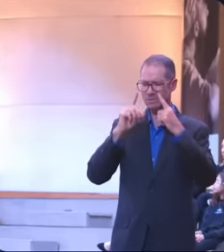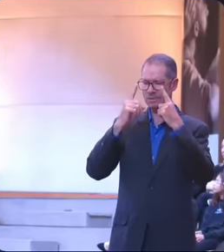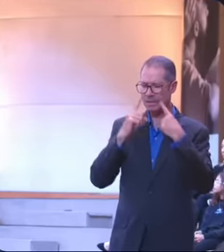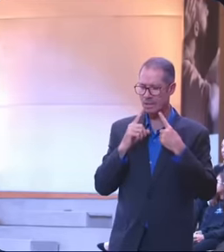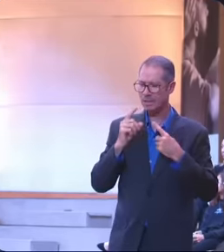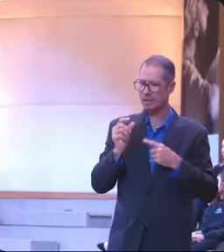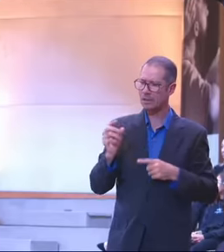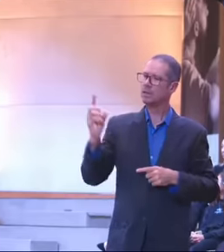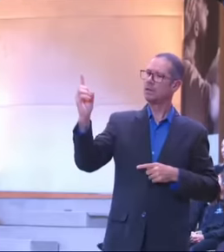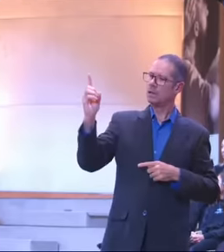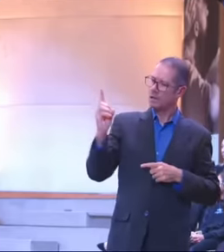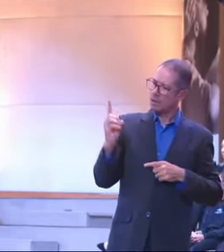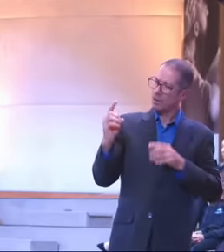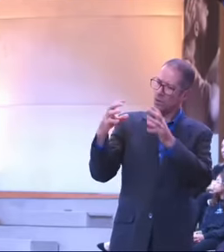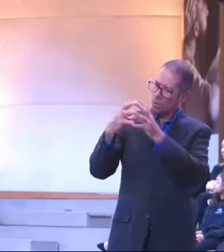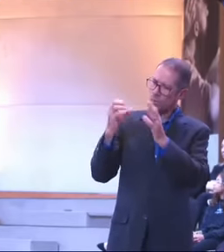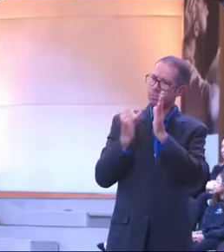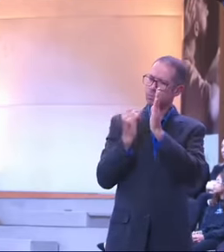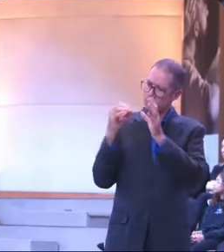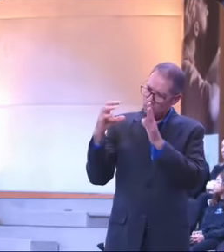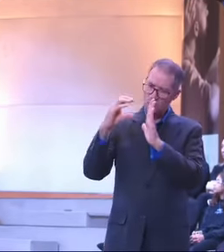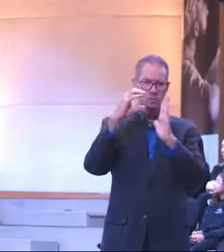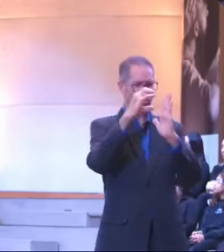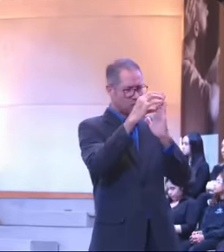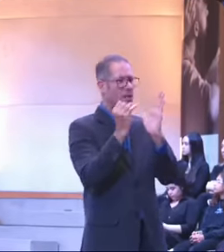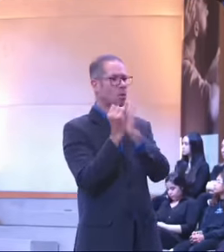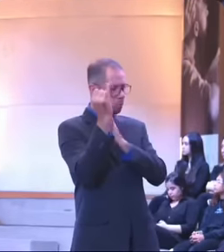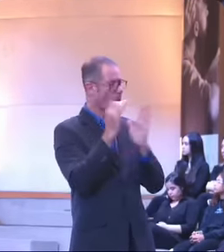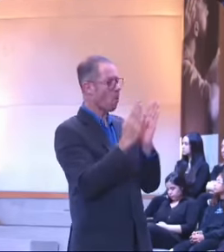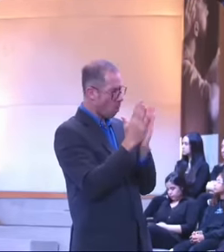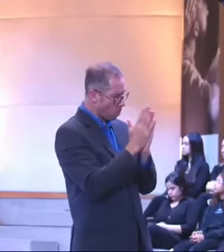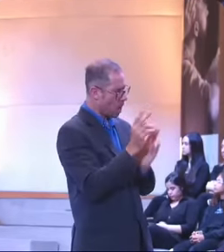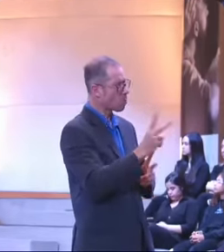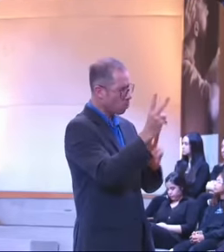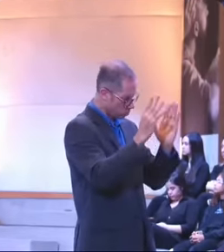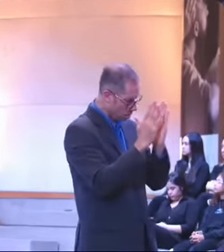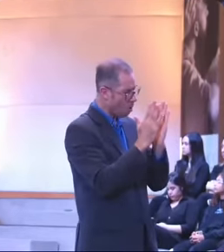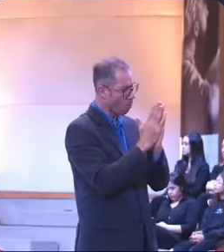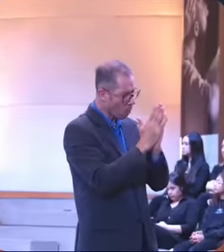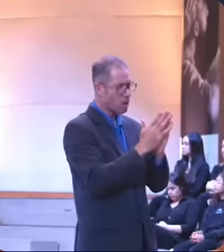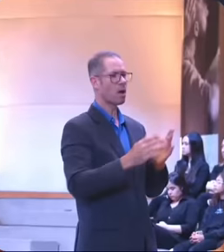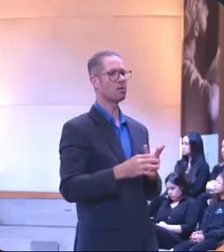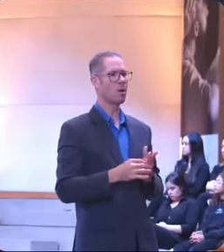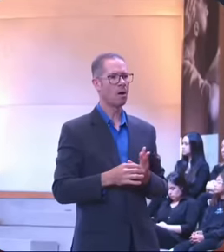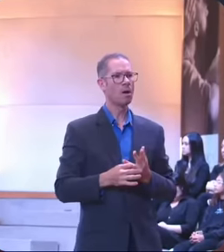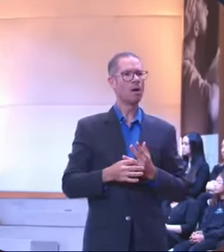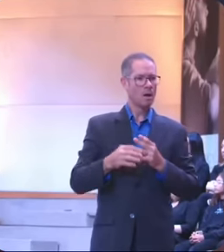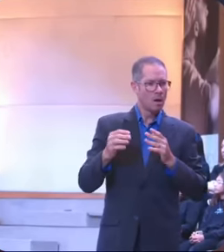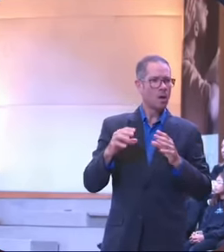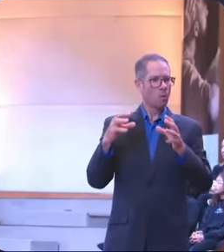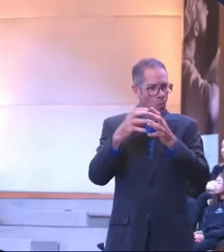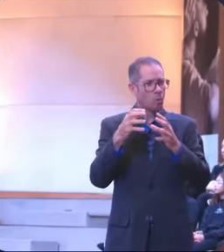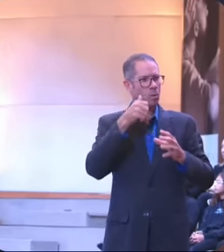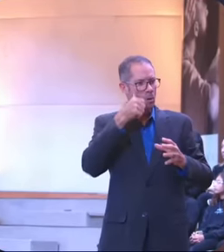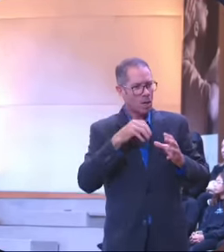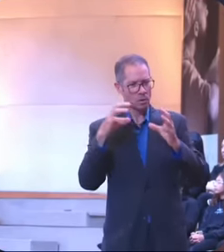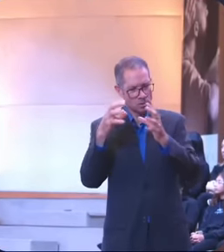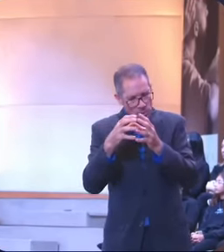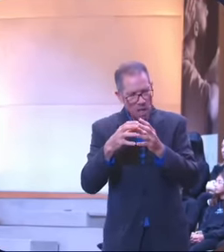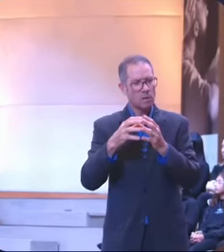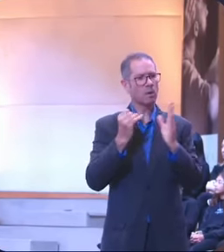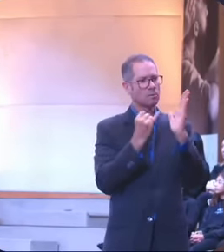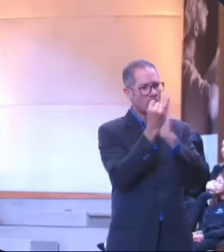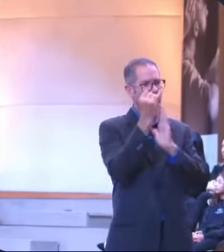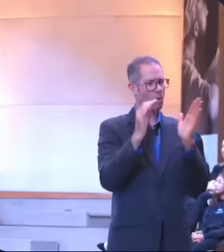aquelas senhoras disseram: nós vamos orar. E vão continuar orando. Elas oraram lá.